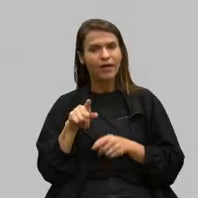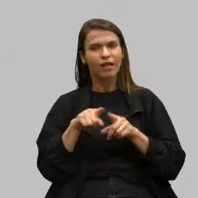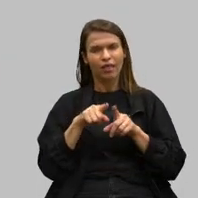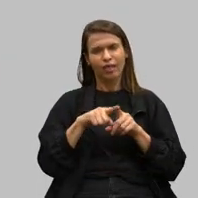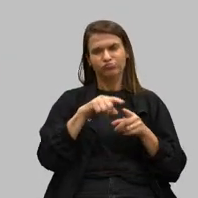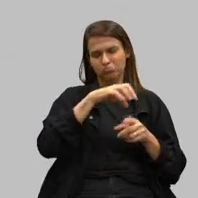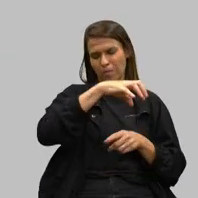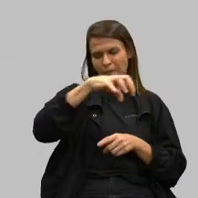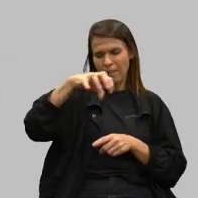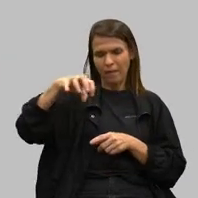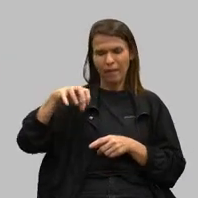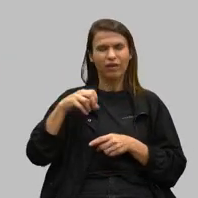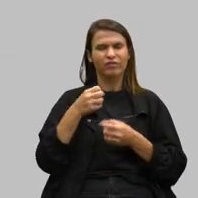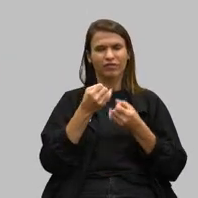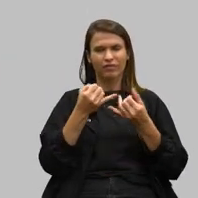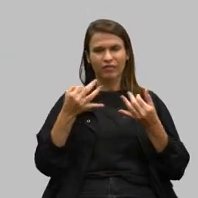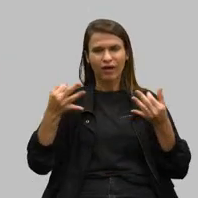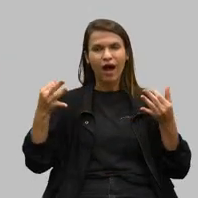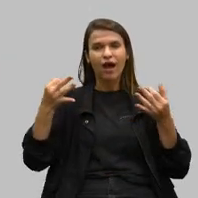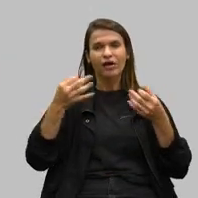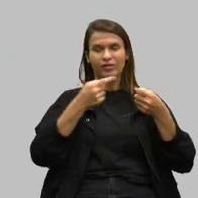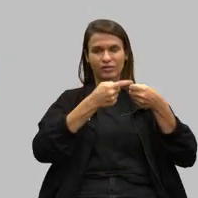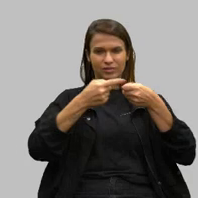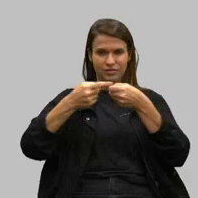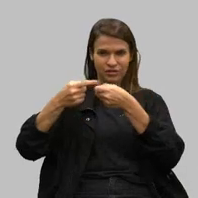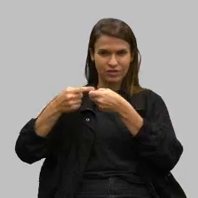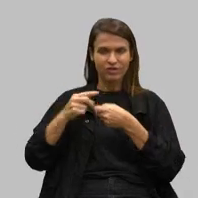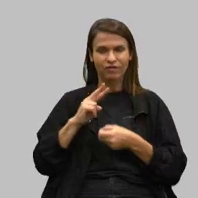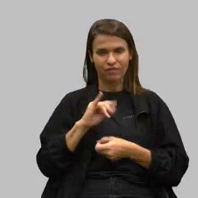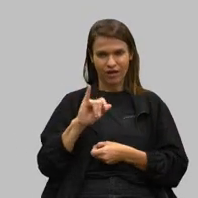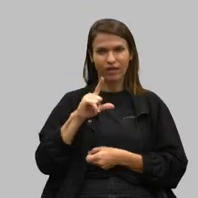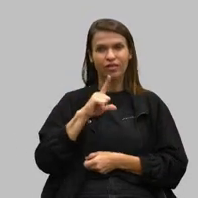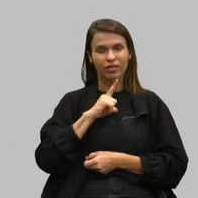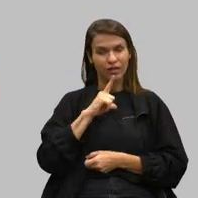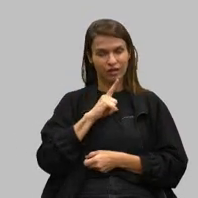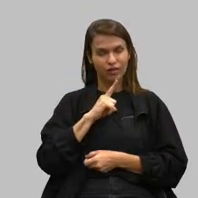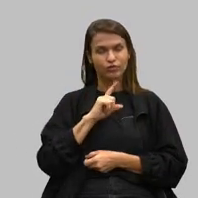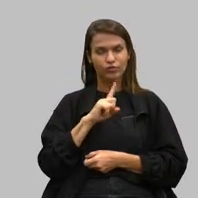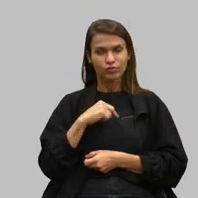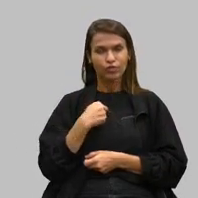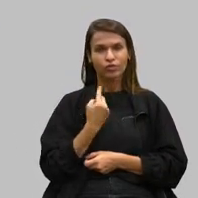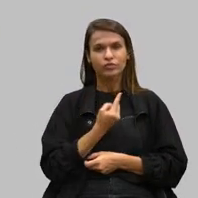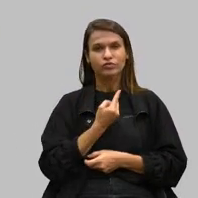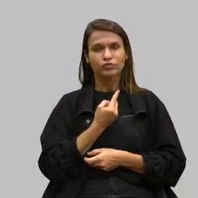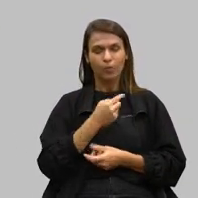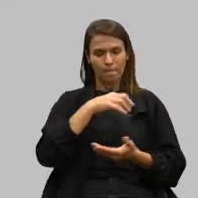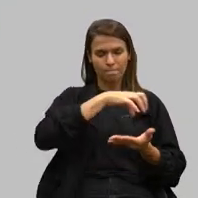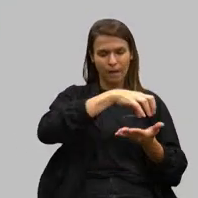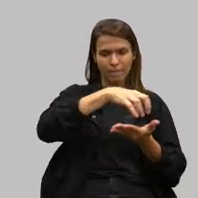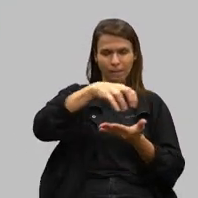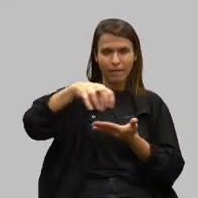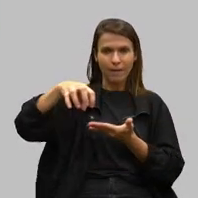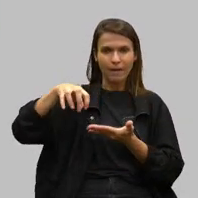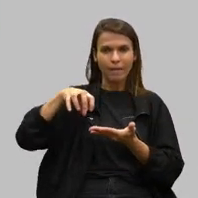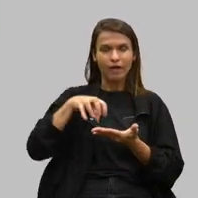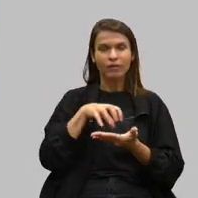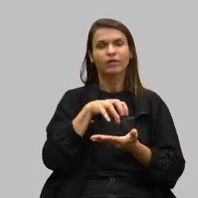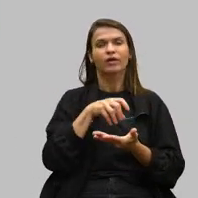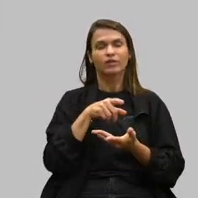nós temos Águas Formosas, nós temos Cássia, nós temos Piuí. Então, estamos capilarizando, João Pinheiro, nós estamos